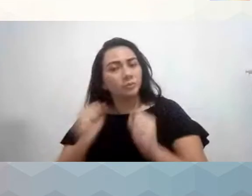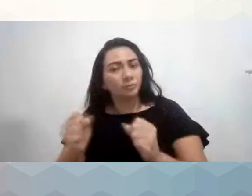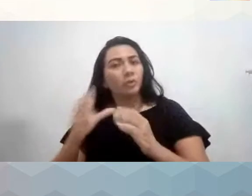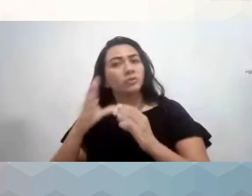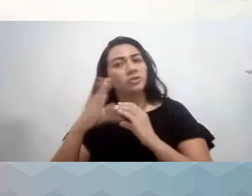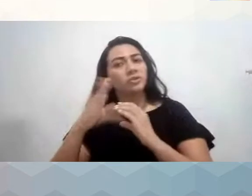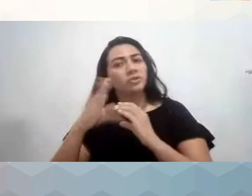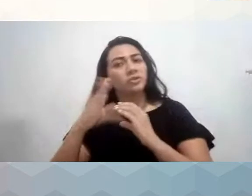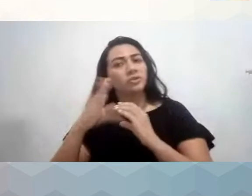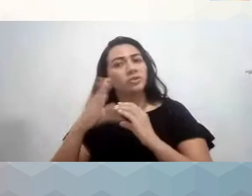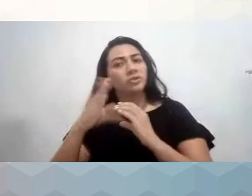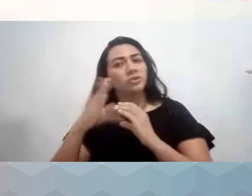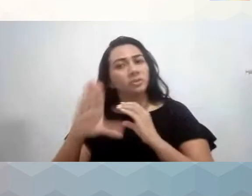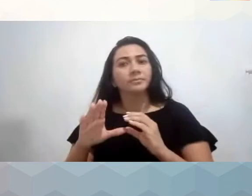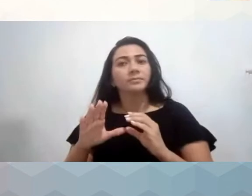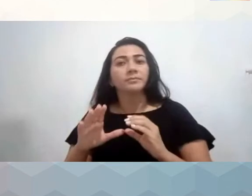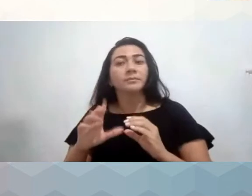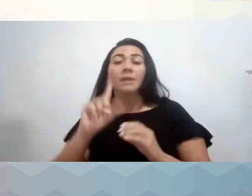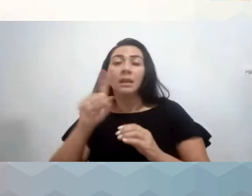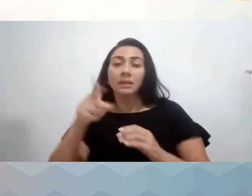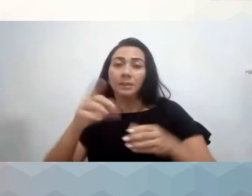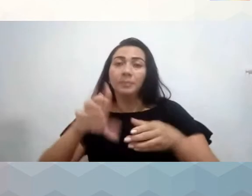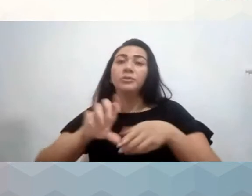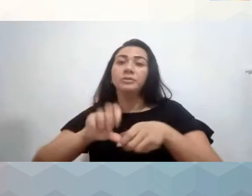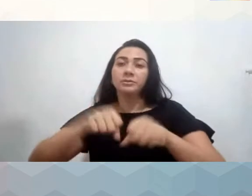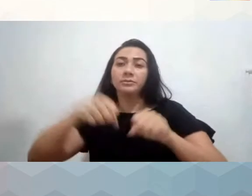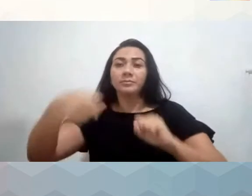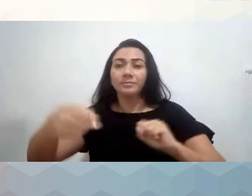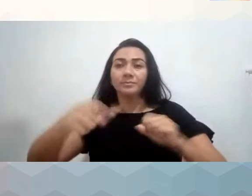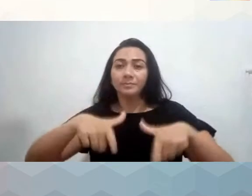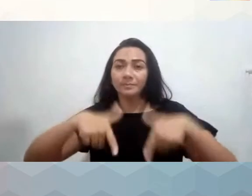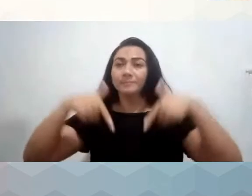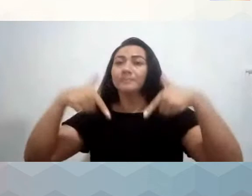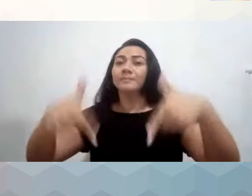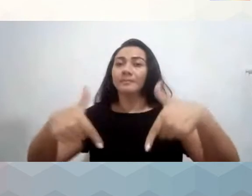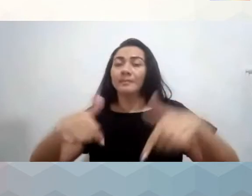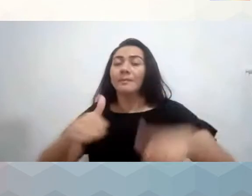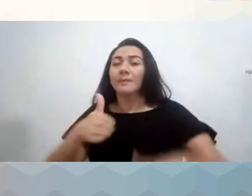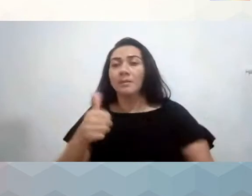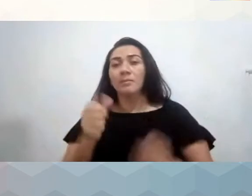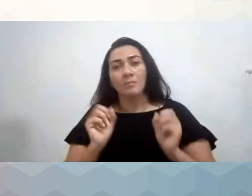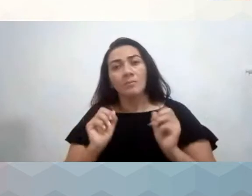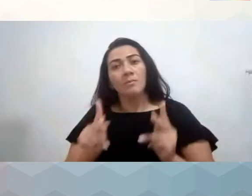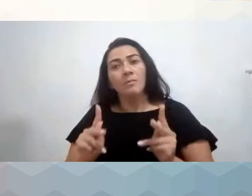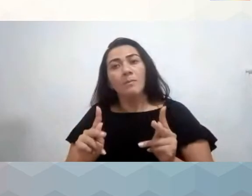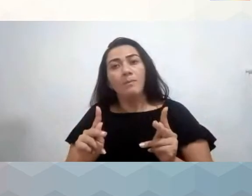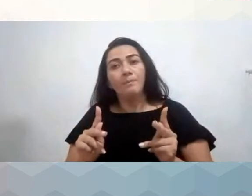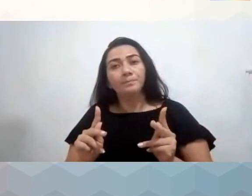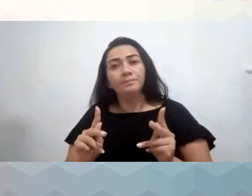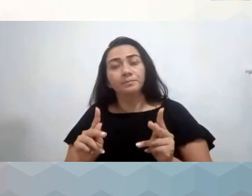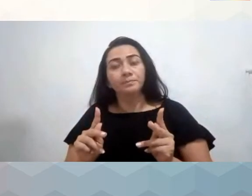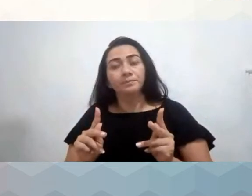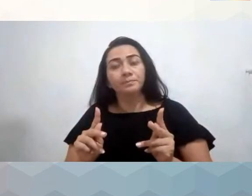da certificação, como eu já vi a minha galerinha aqui também estava na nossa Jabim